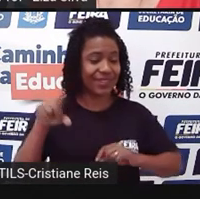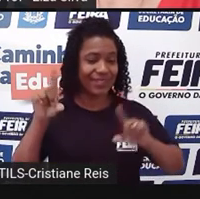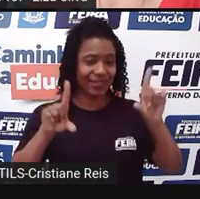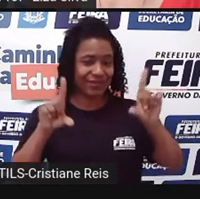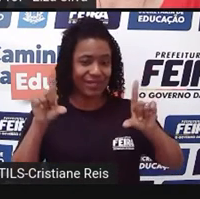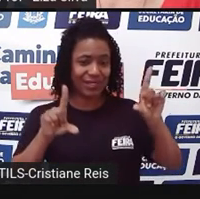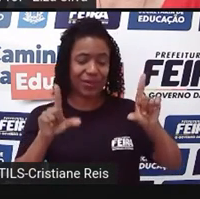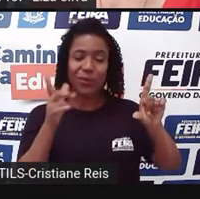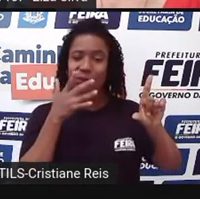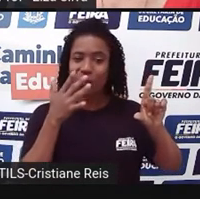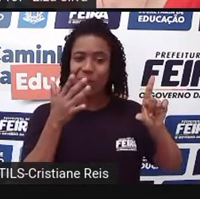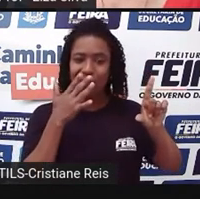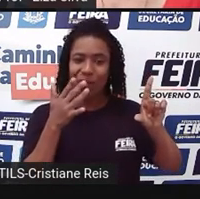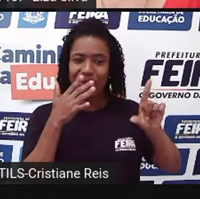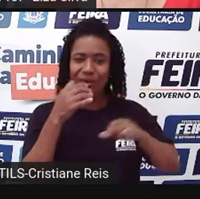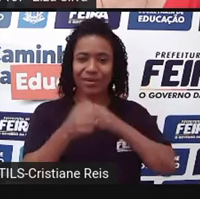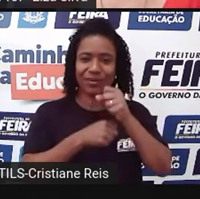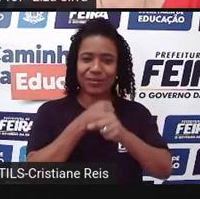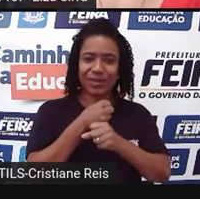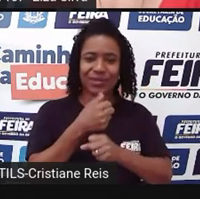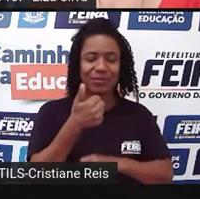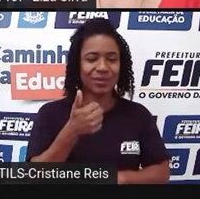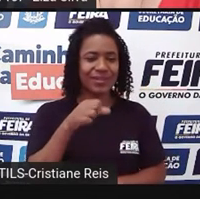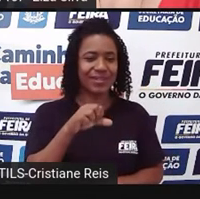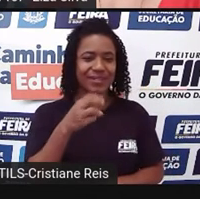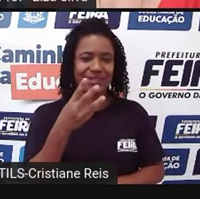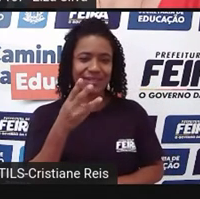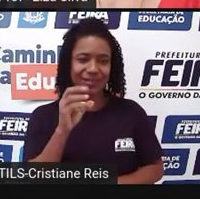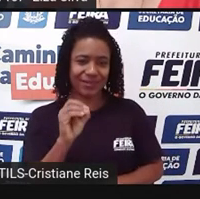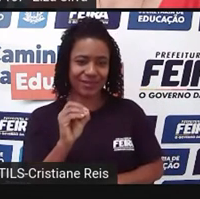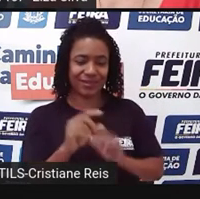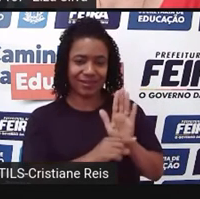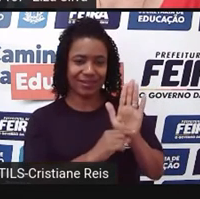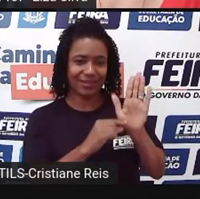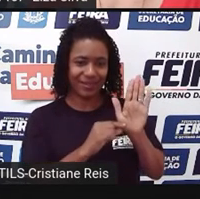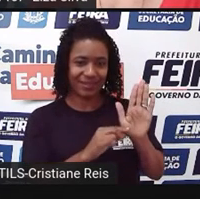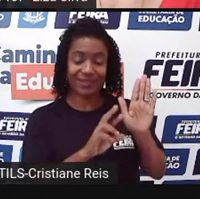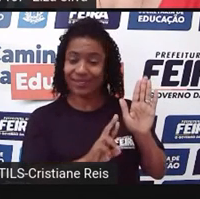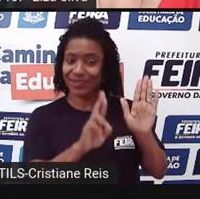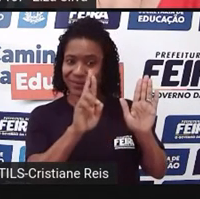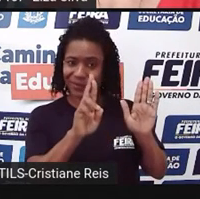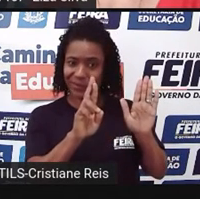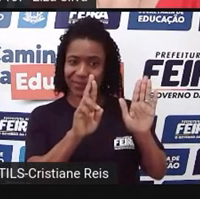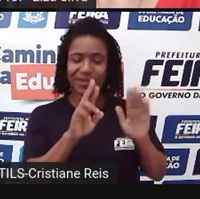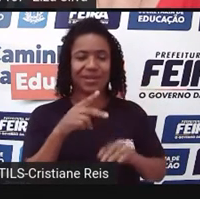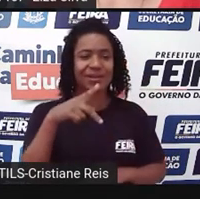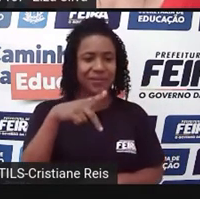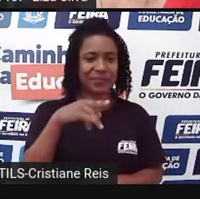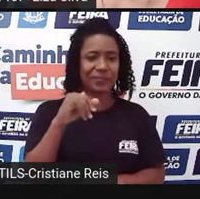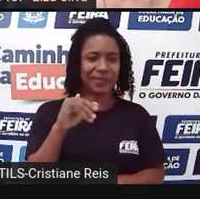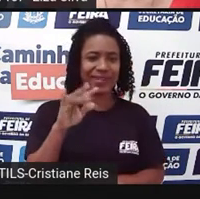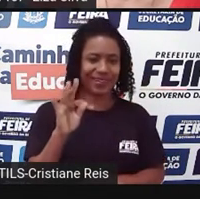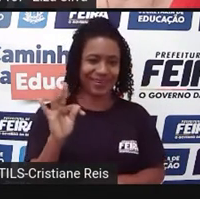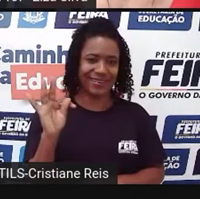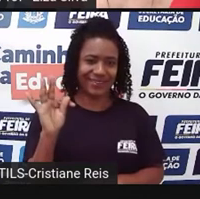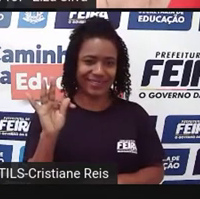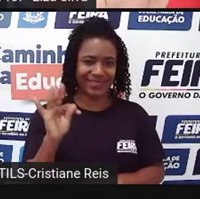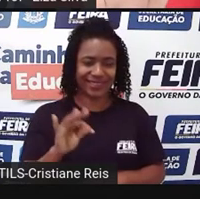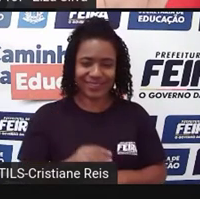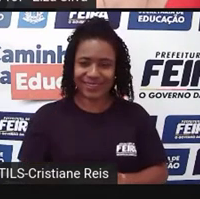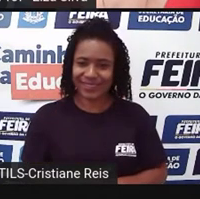que foi inventado em 1930 por Peter goldmark o Nexus One